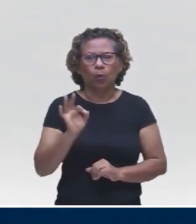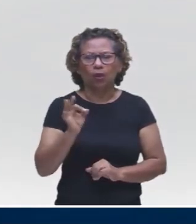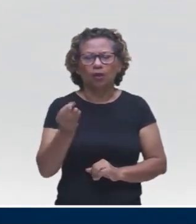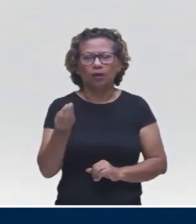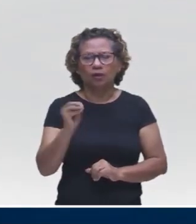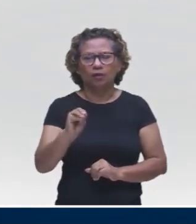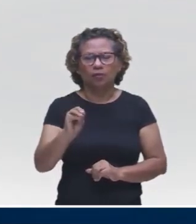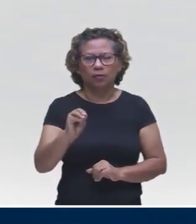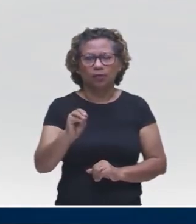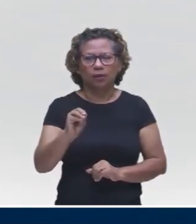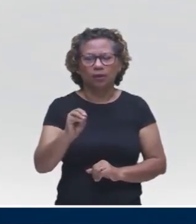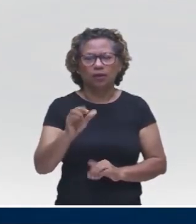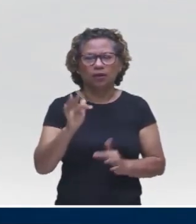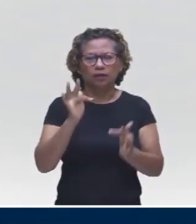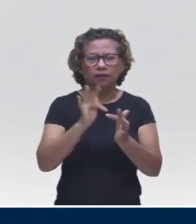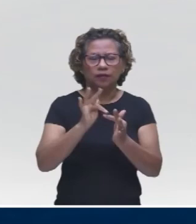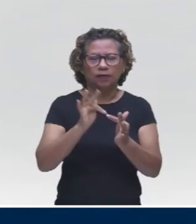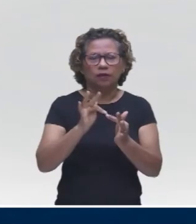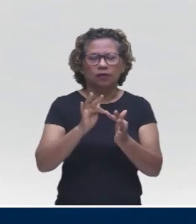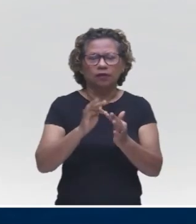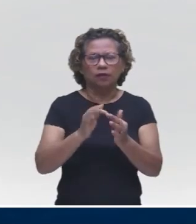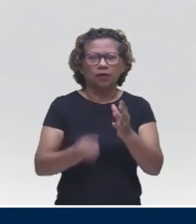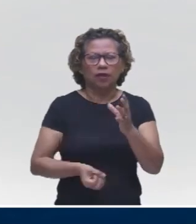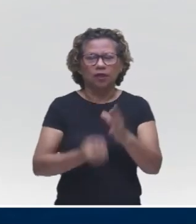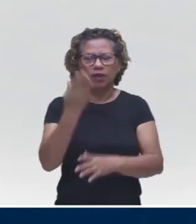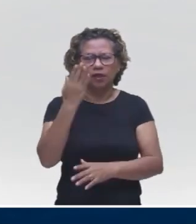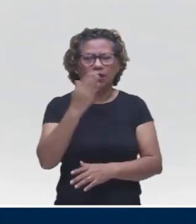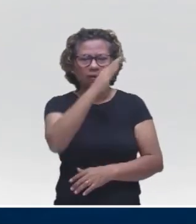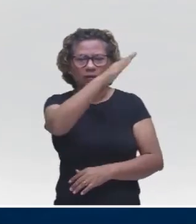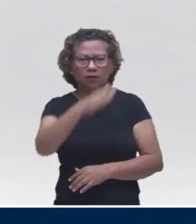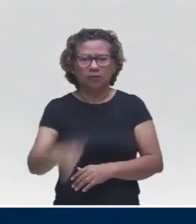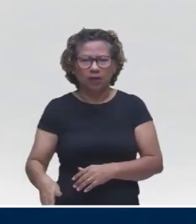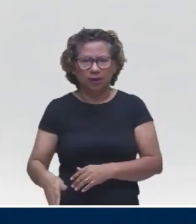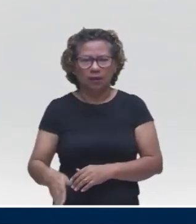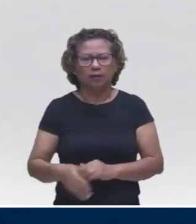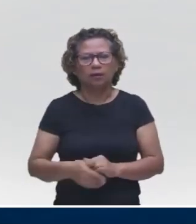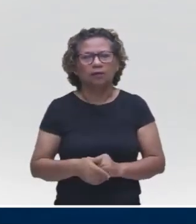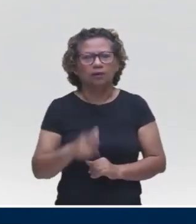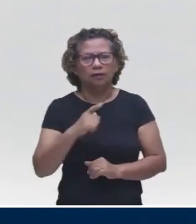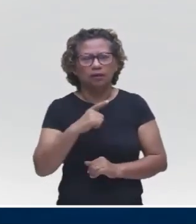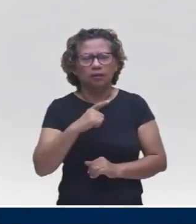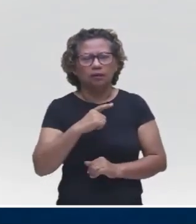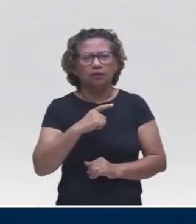Agora nós vamos traçar uma reta que passe por esses dois pontos.